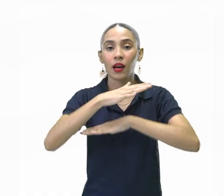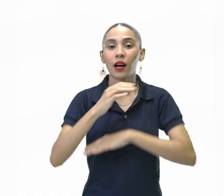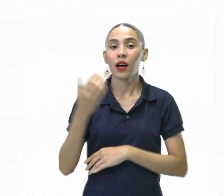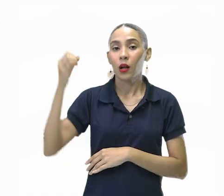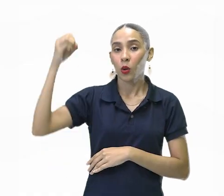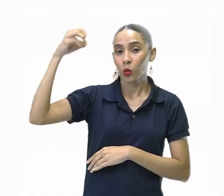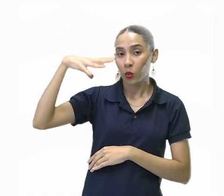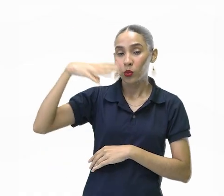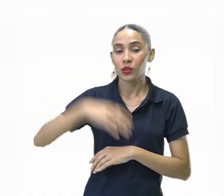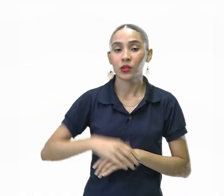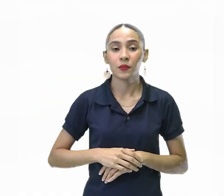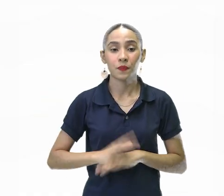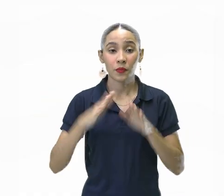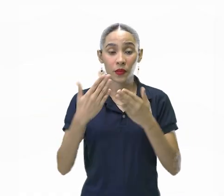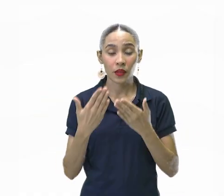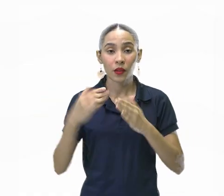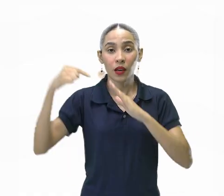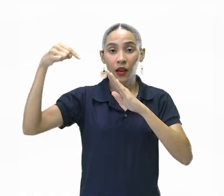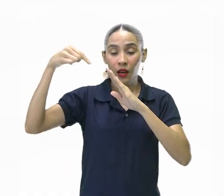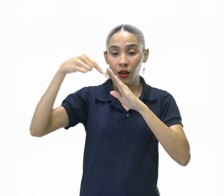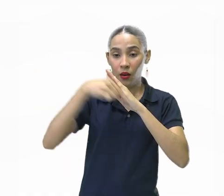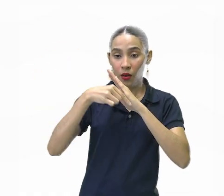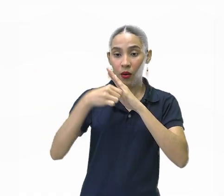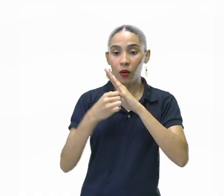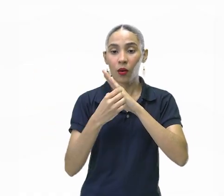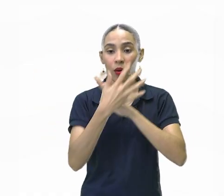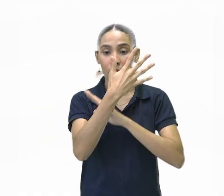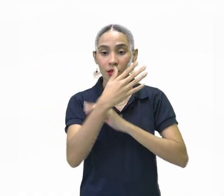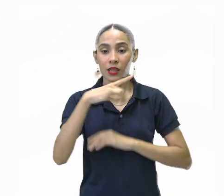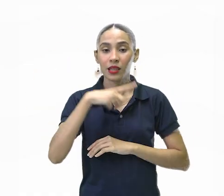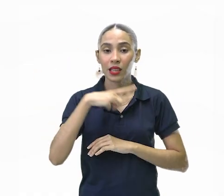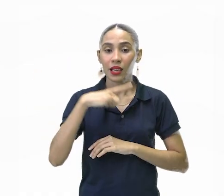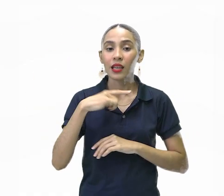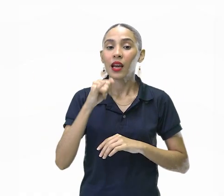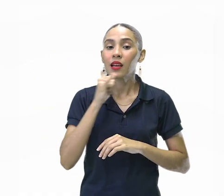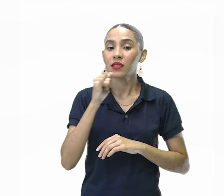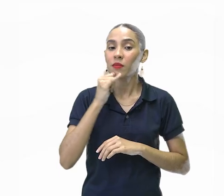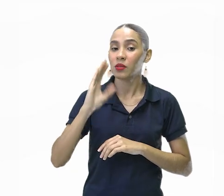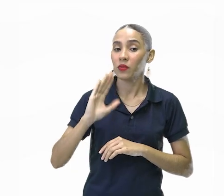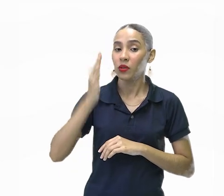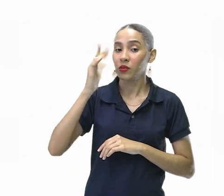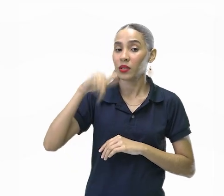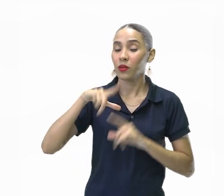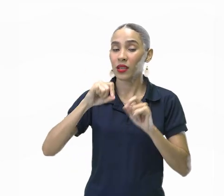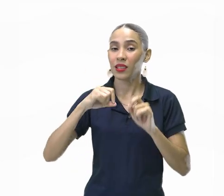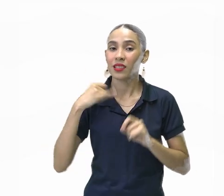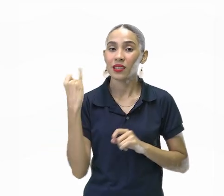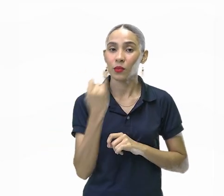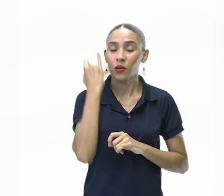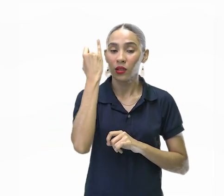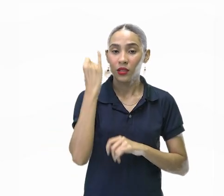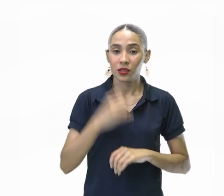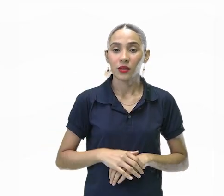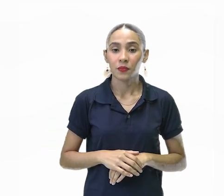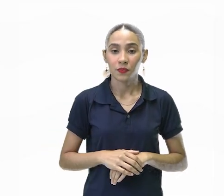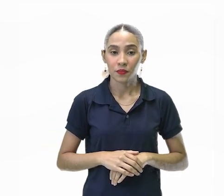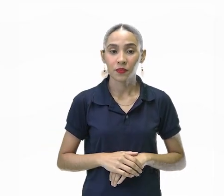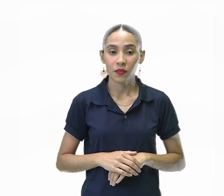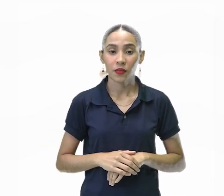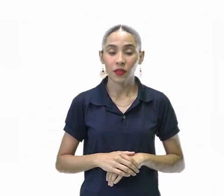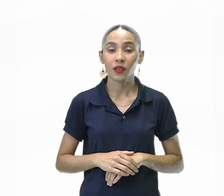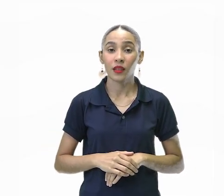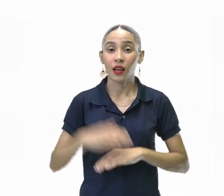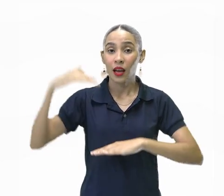luz. Como falamos, a óptica tem esses fenômenos que são muito